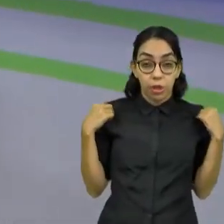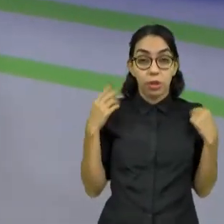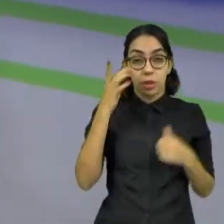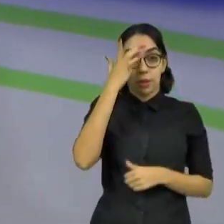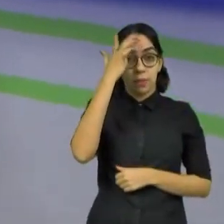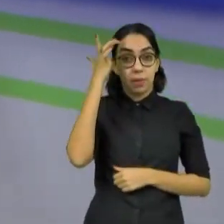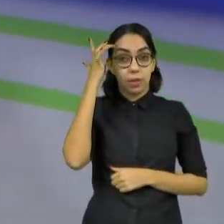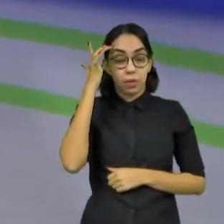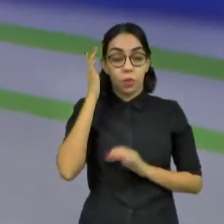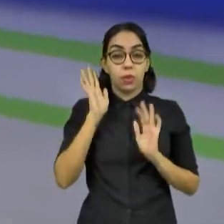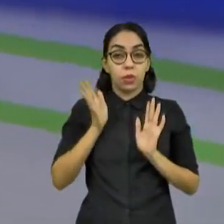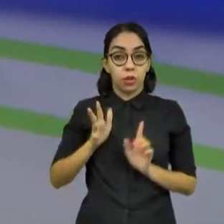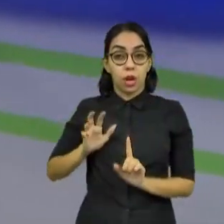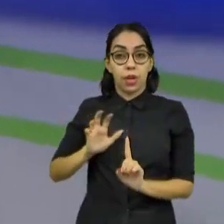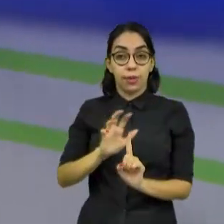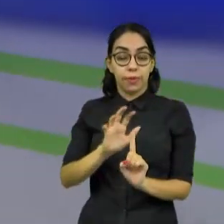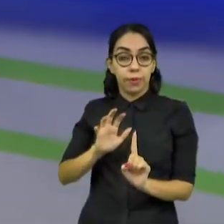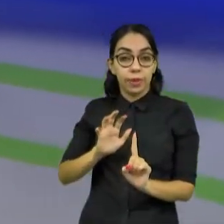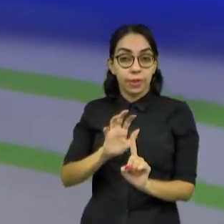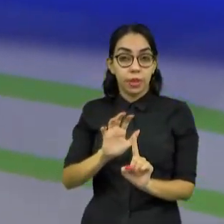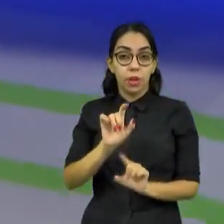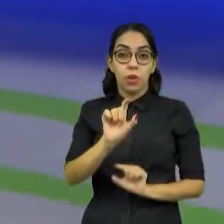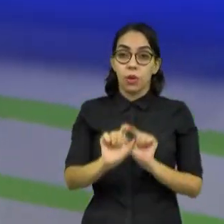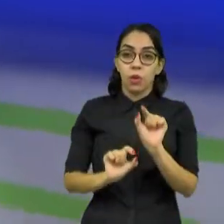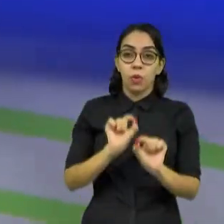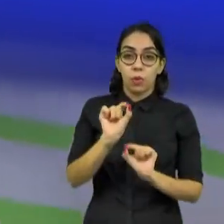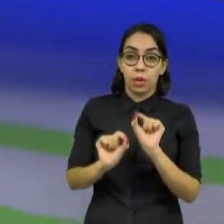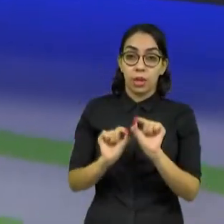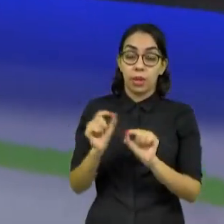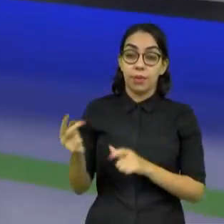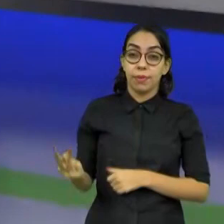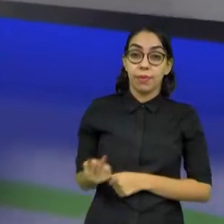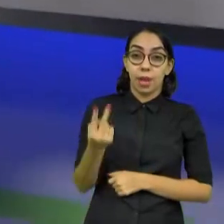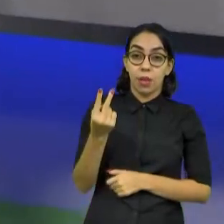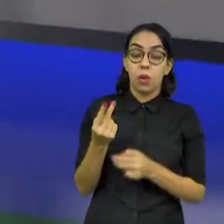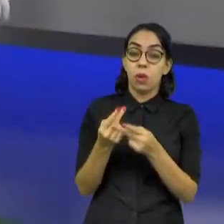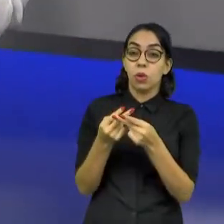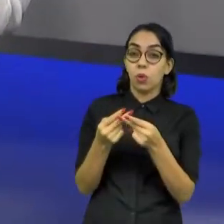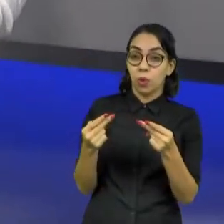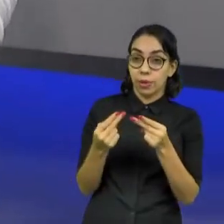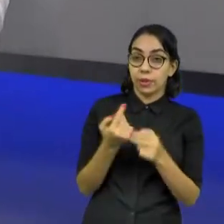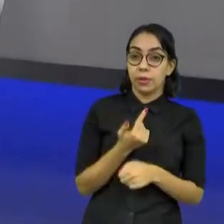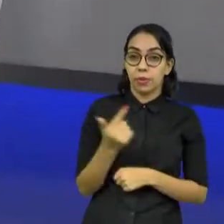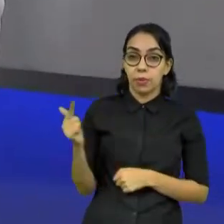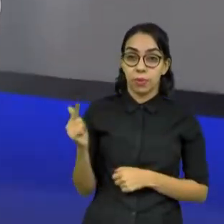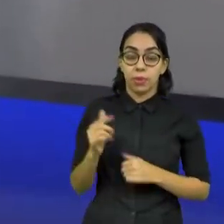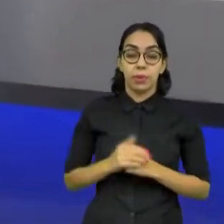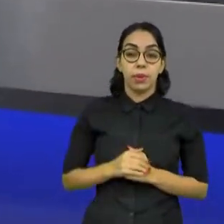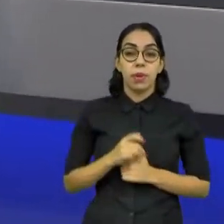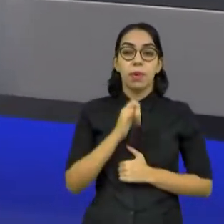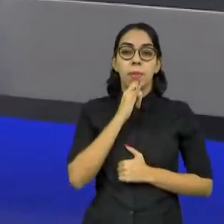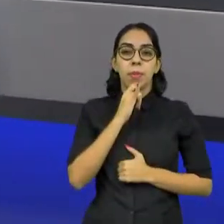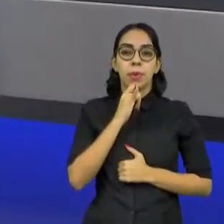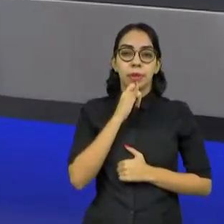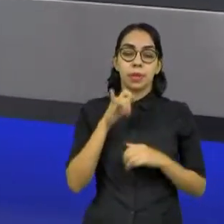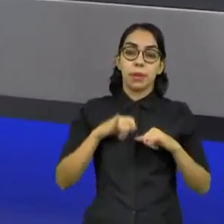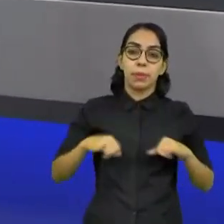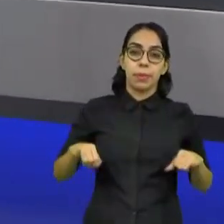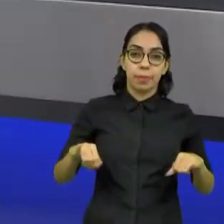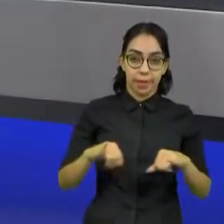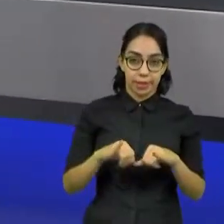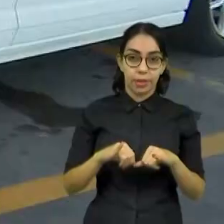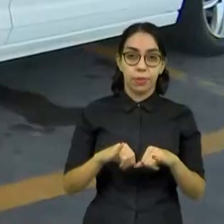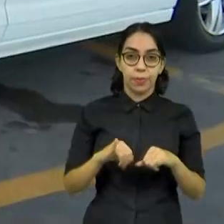reajustes já estão impactando também nos preços de diversos produtos, como nas prateleiras dos